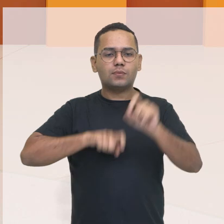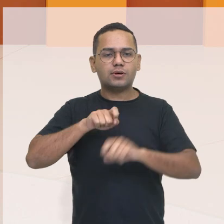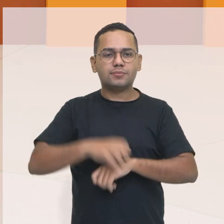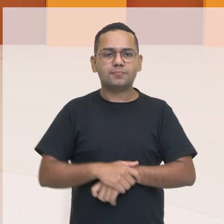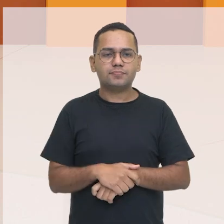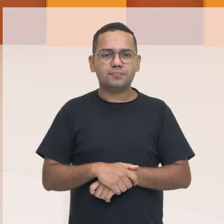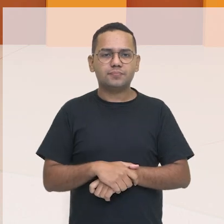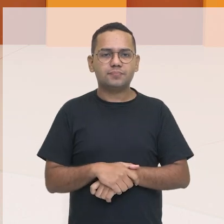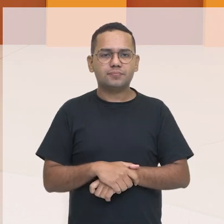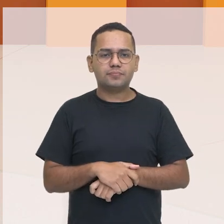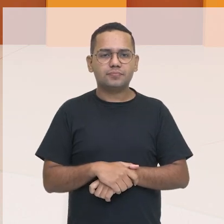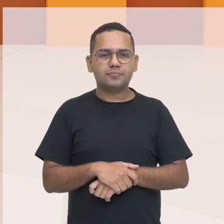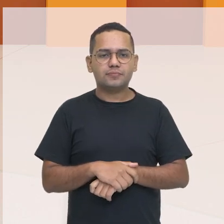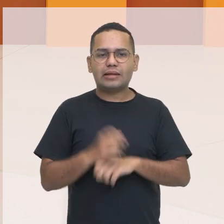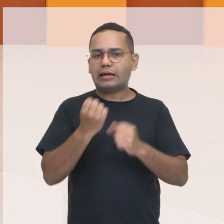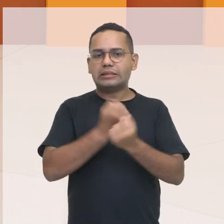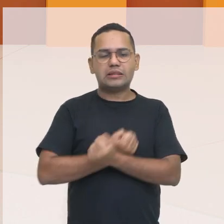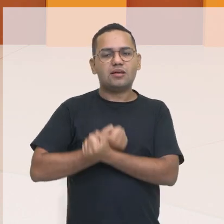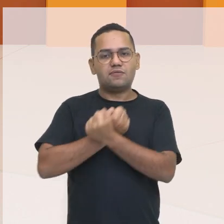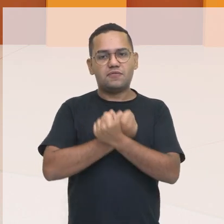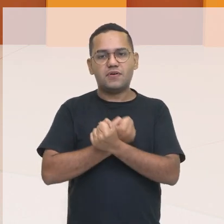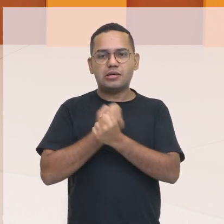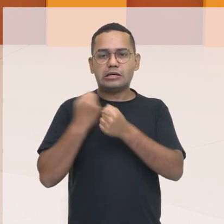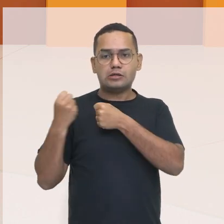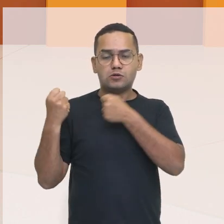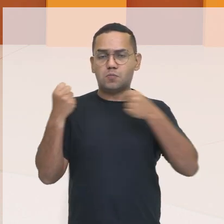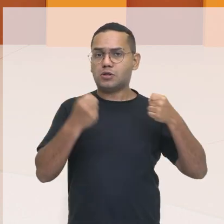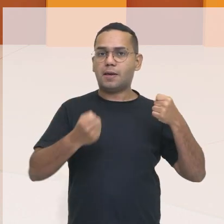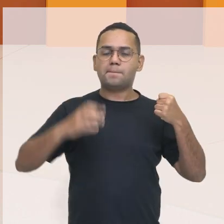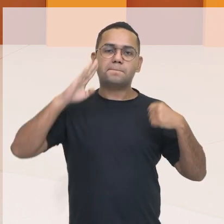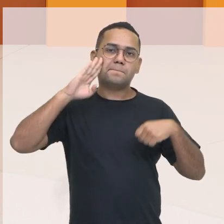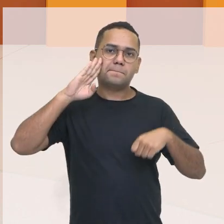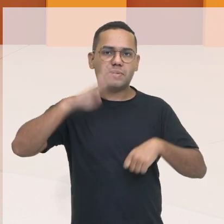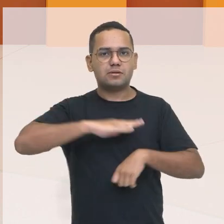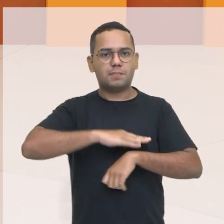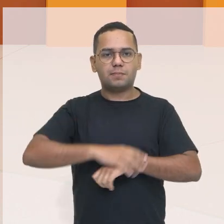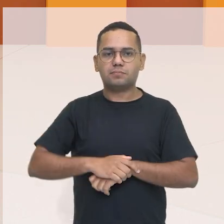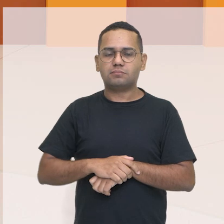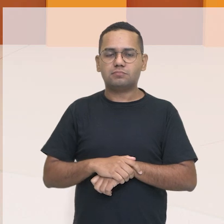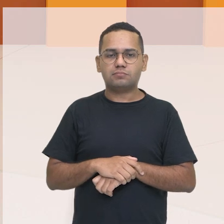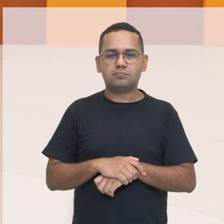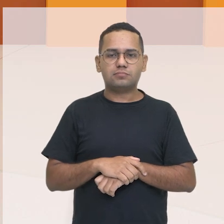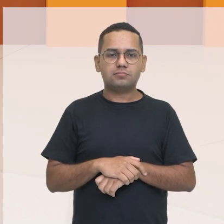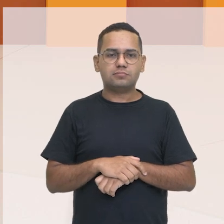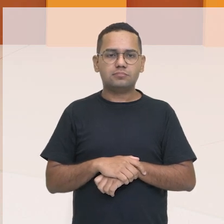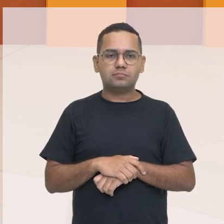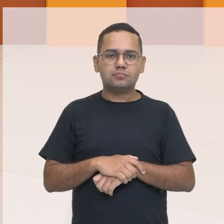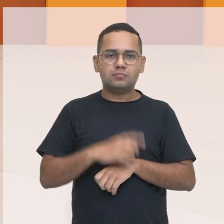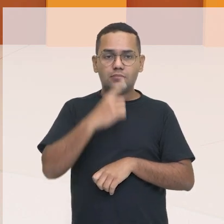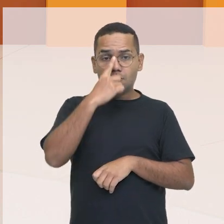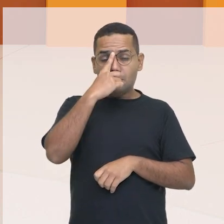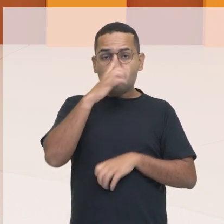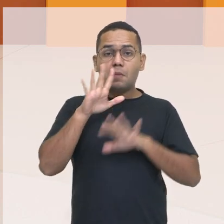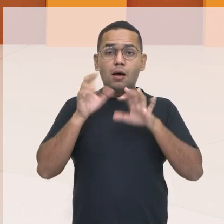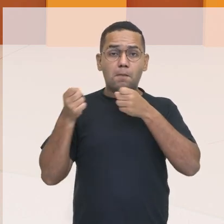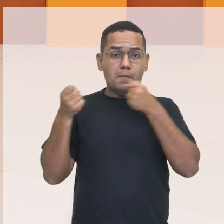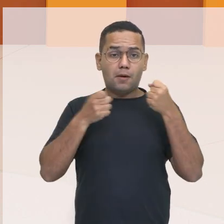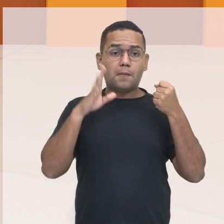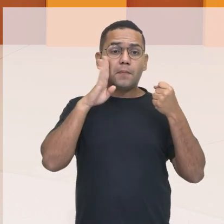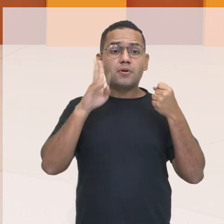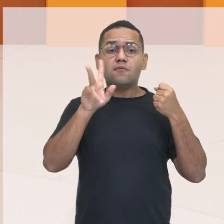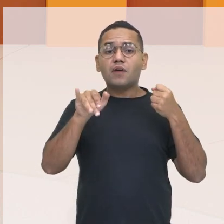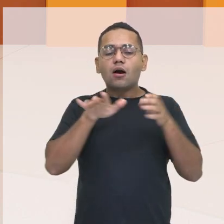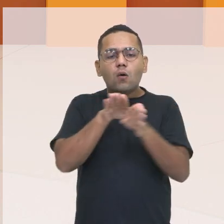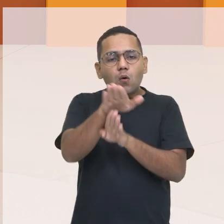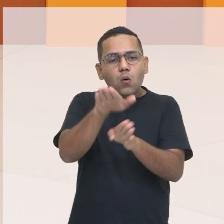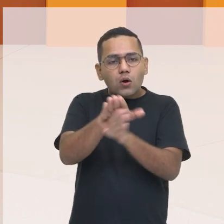do macropoder. Tá bom? Em defesa desse macropoder, vamos ver aí, olha, disciplinando a